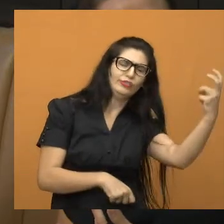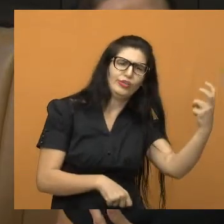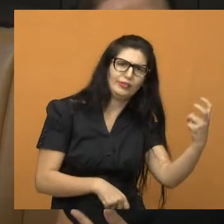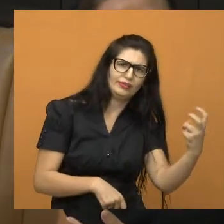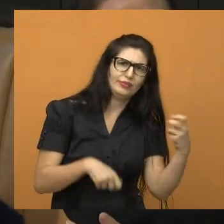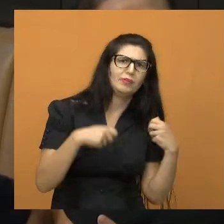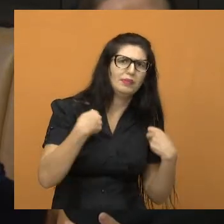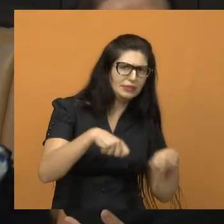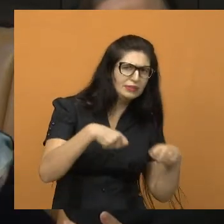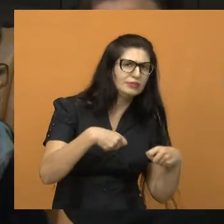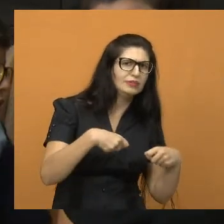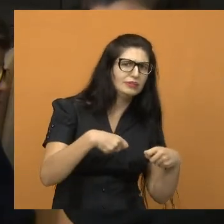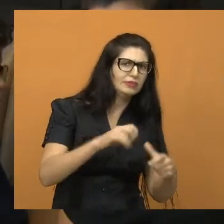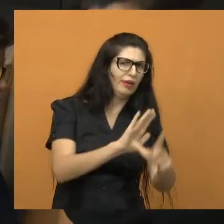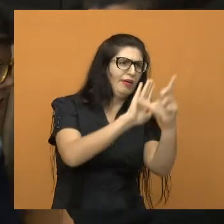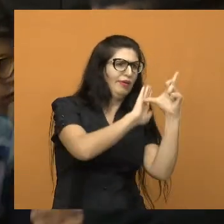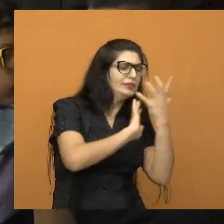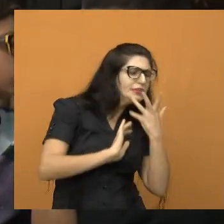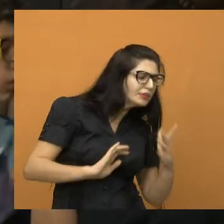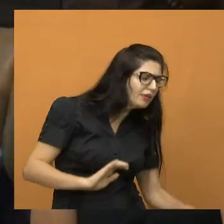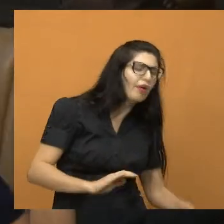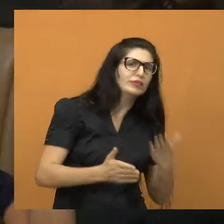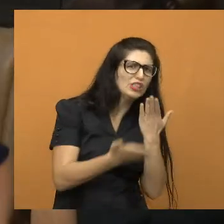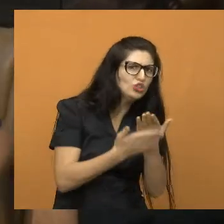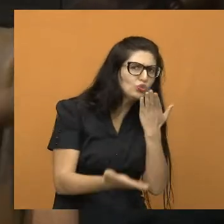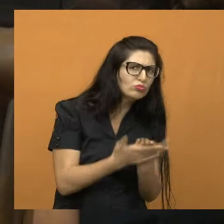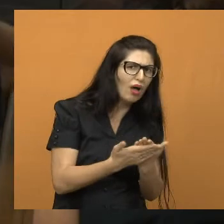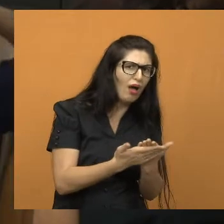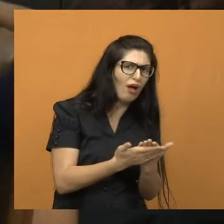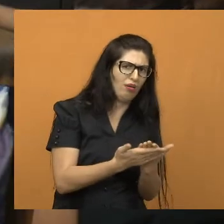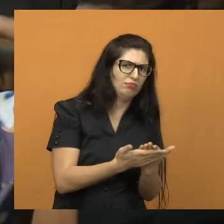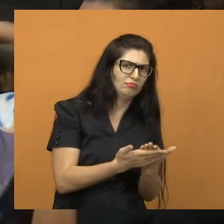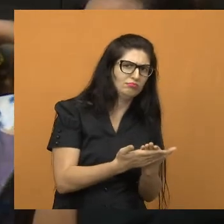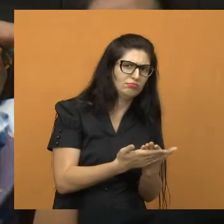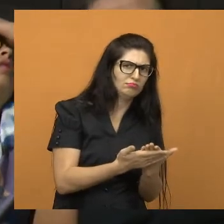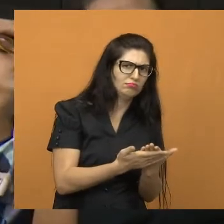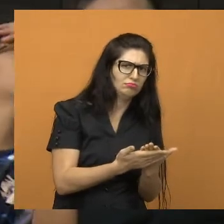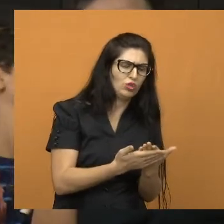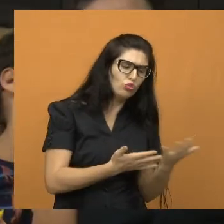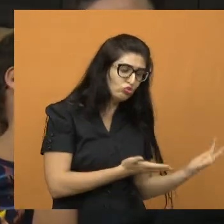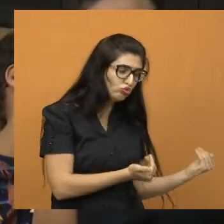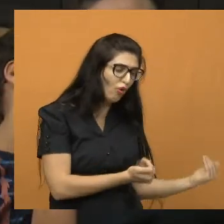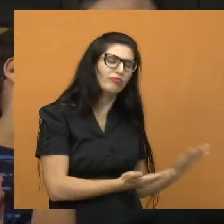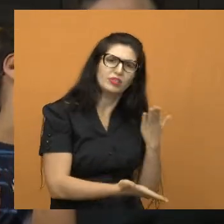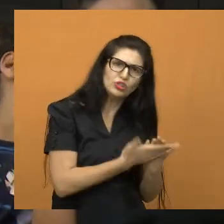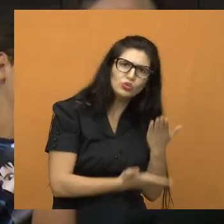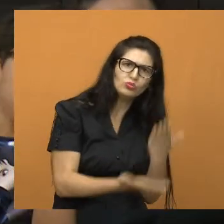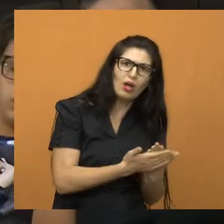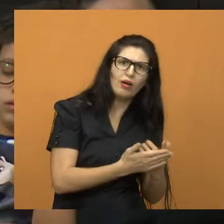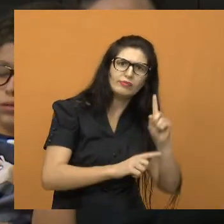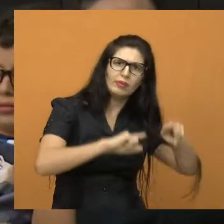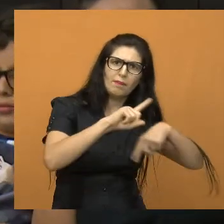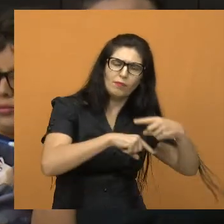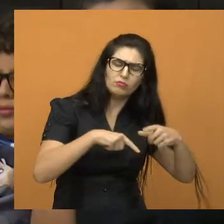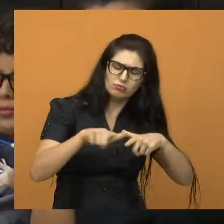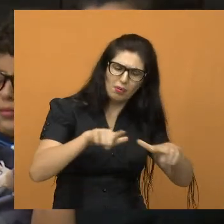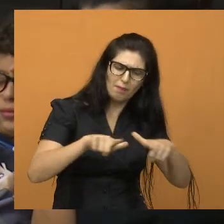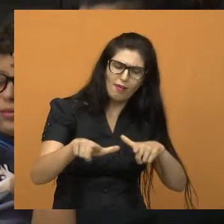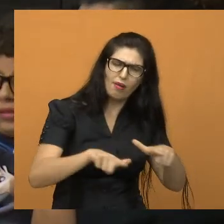esperança para uma criança, para um adolescente, para um jovem, com certeza há uma grande